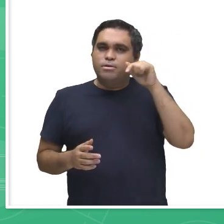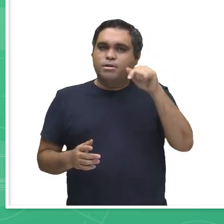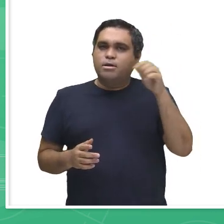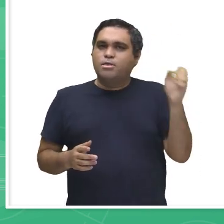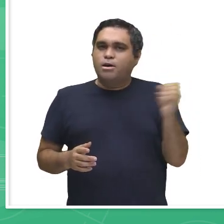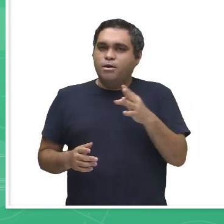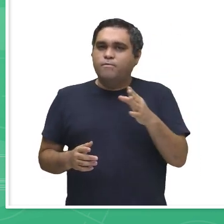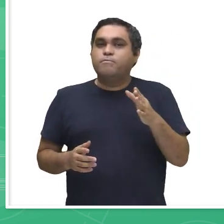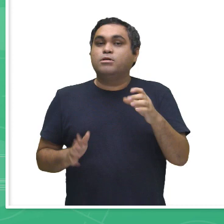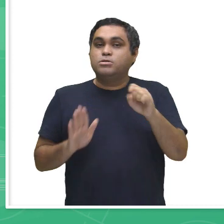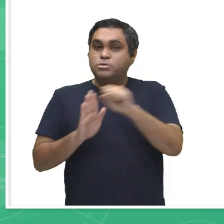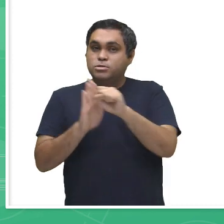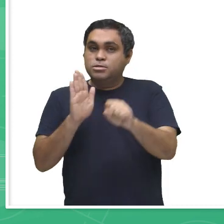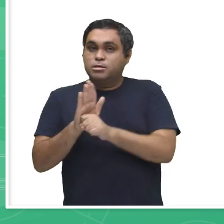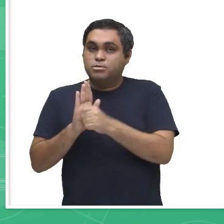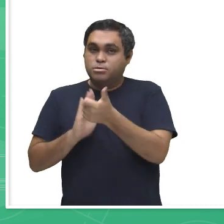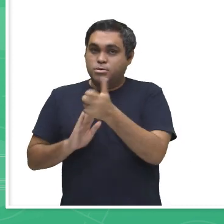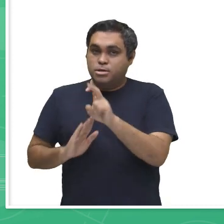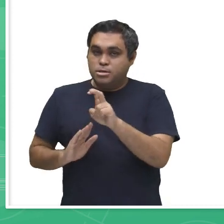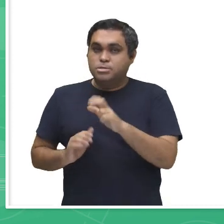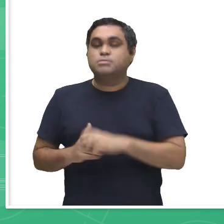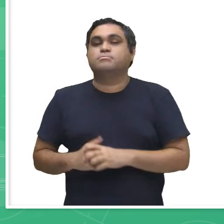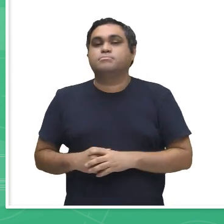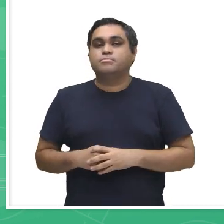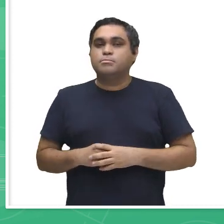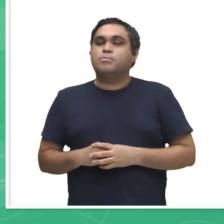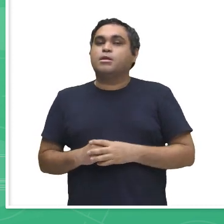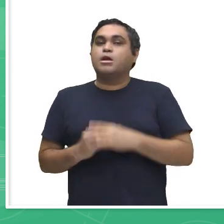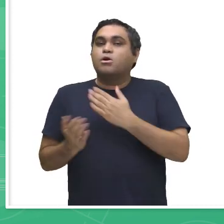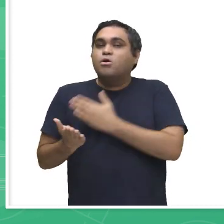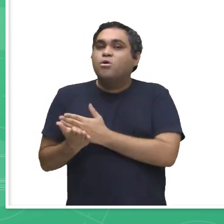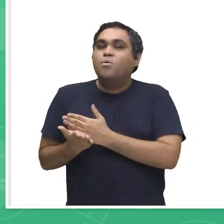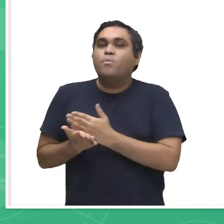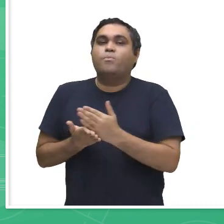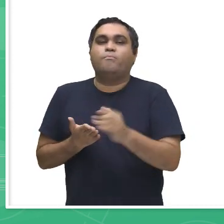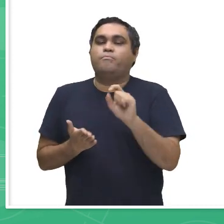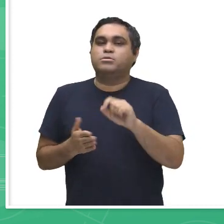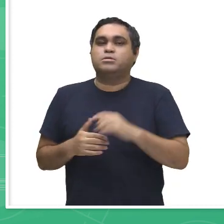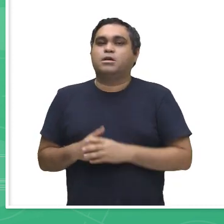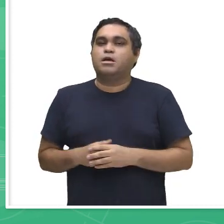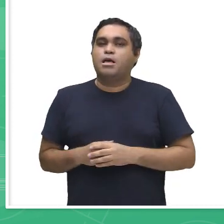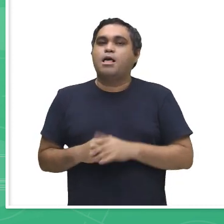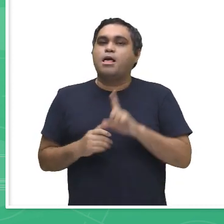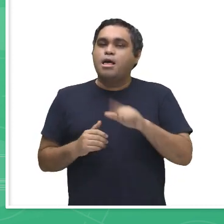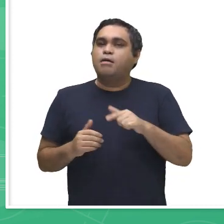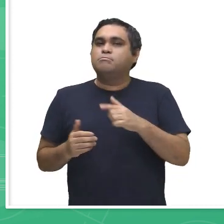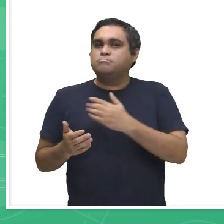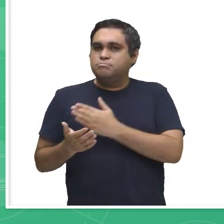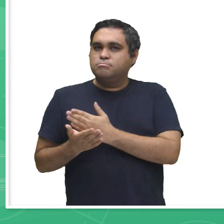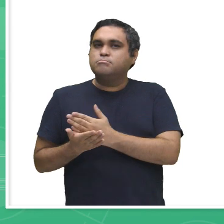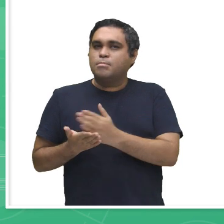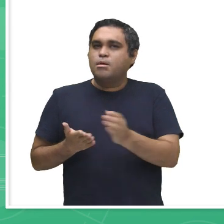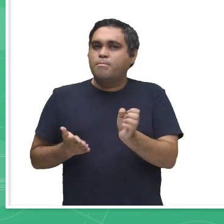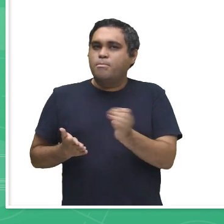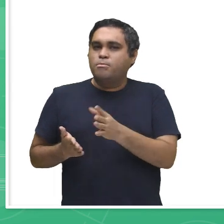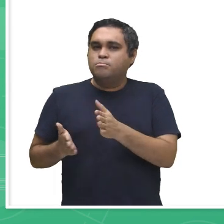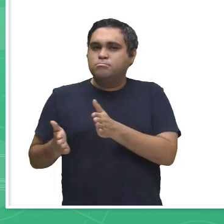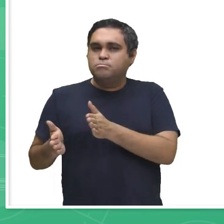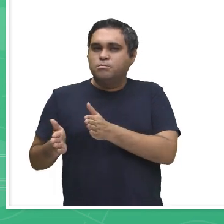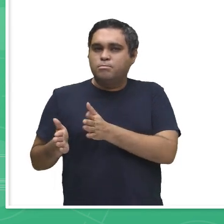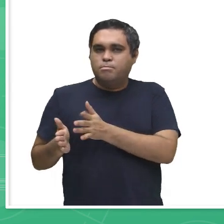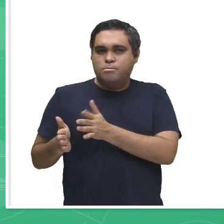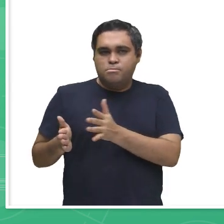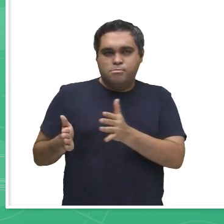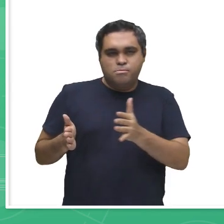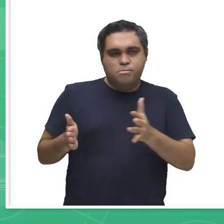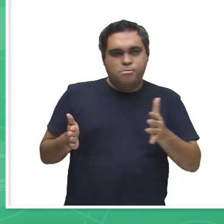XV, quando tem início aquilo que nós chamamos de Idade Moderna, e ela vai até o século XIX, né? Quando nós